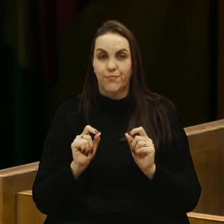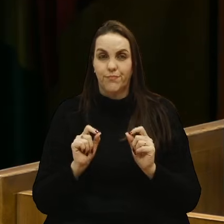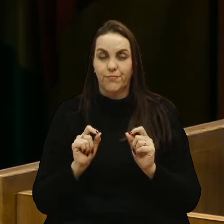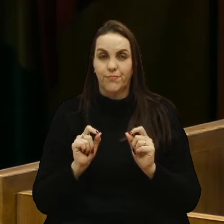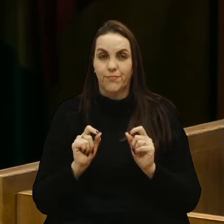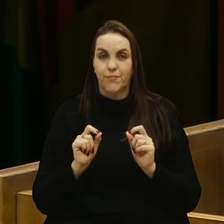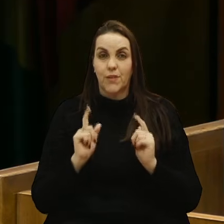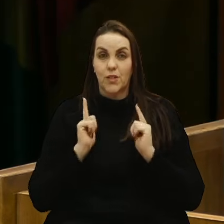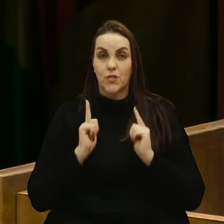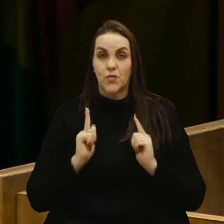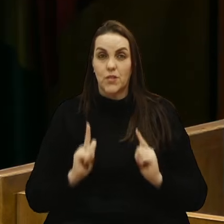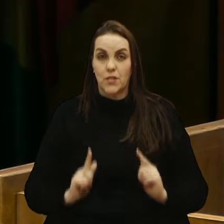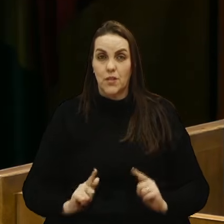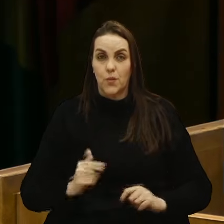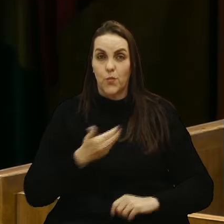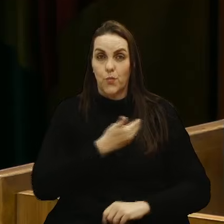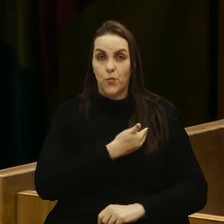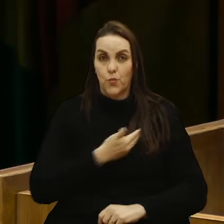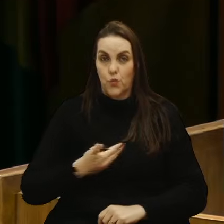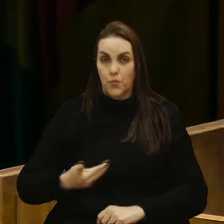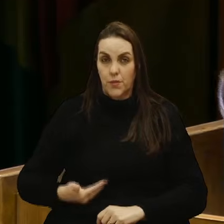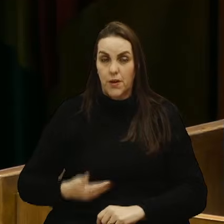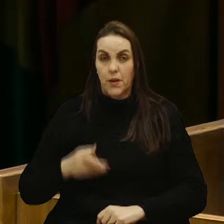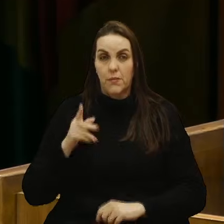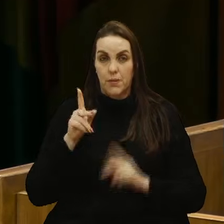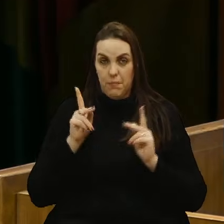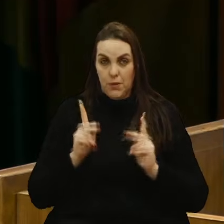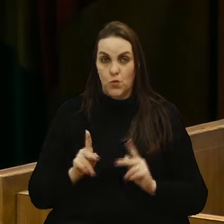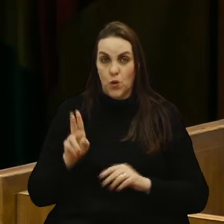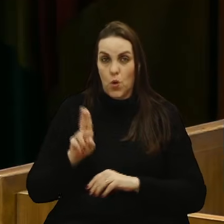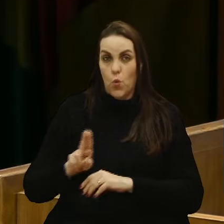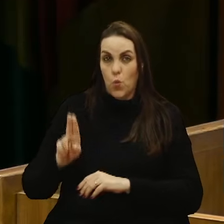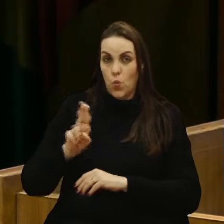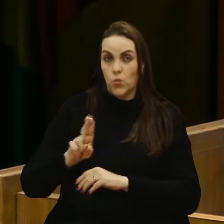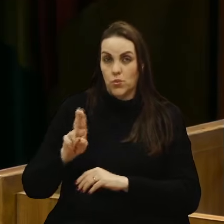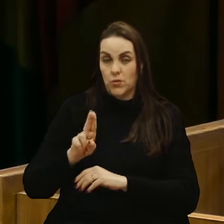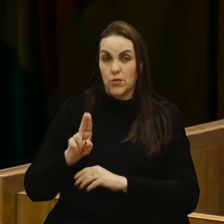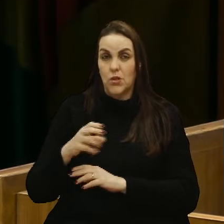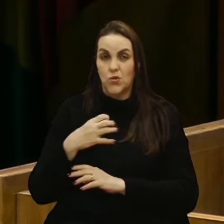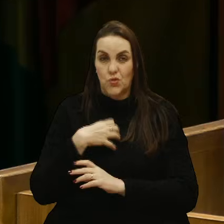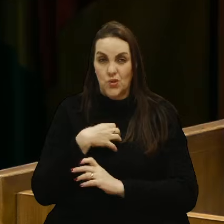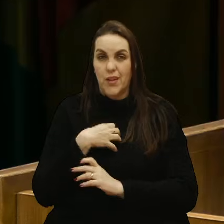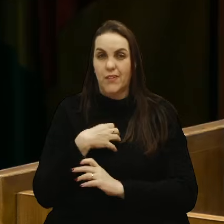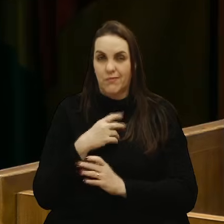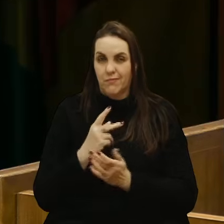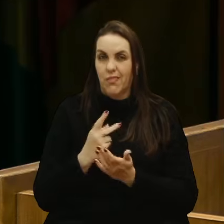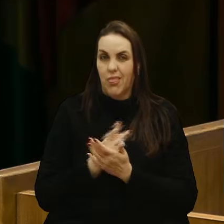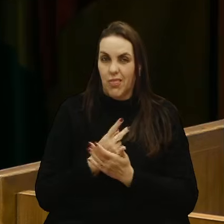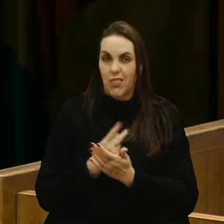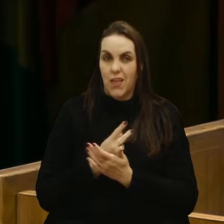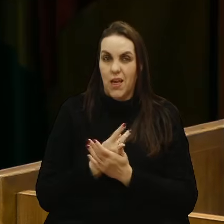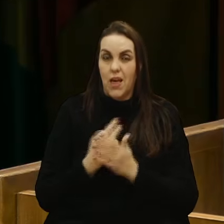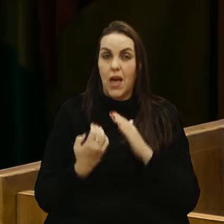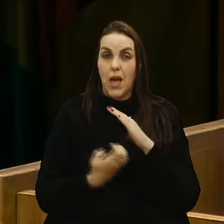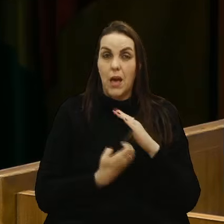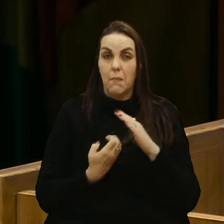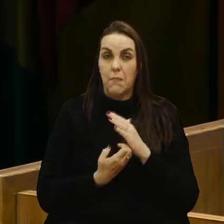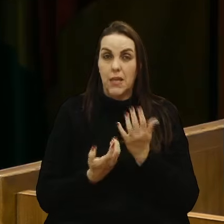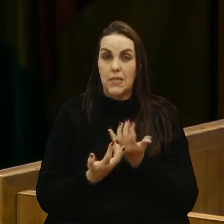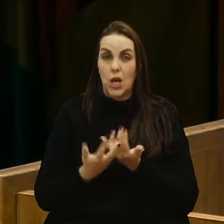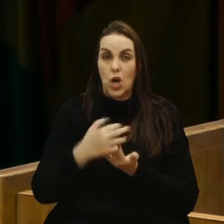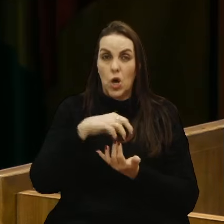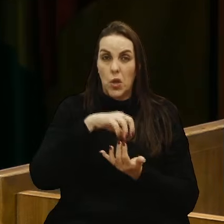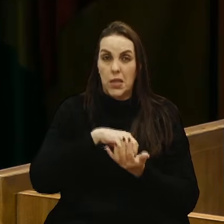gestão pública usa de forma vil para dizer que uma empresa como a Codeca está